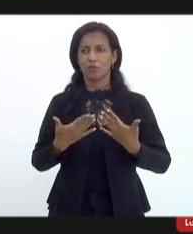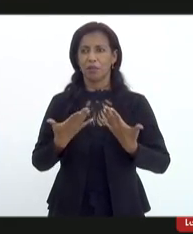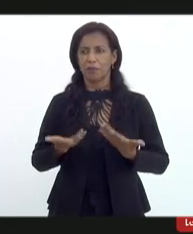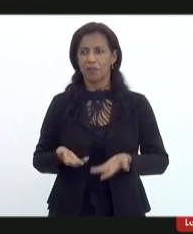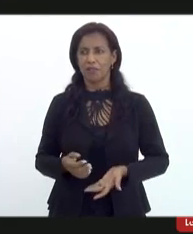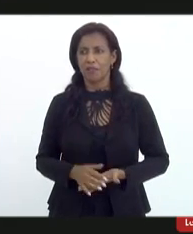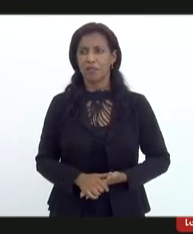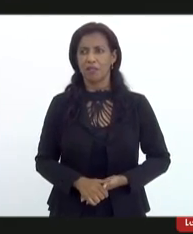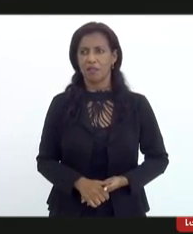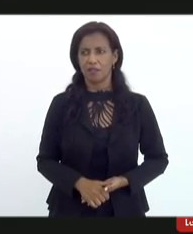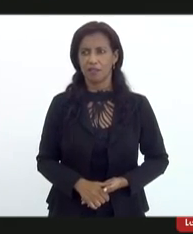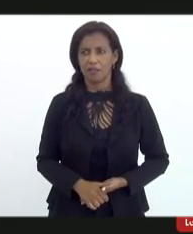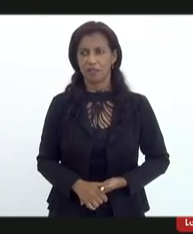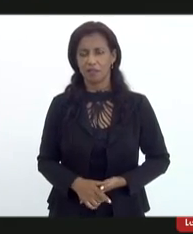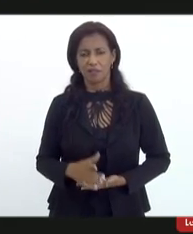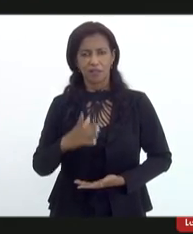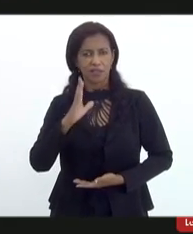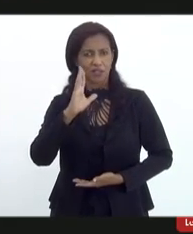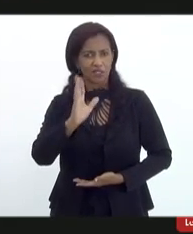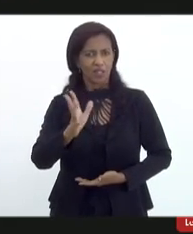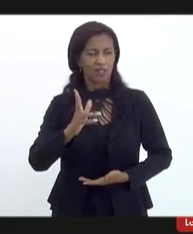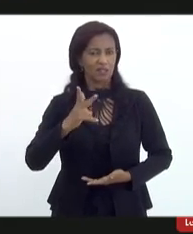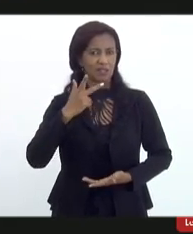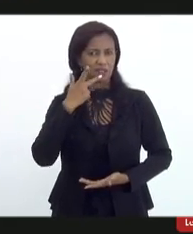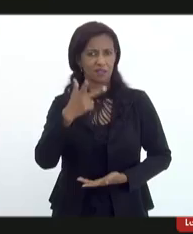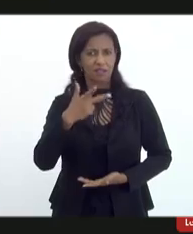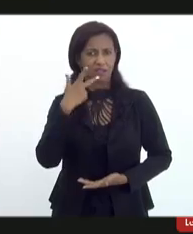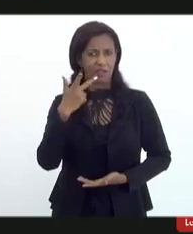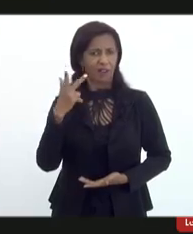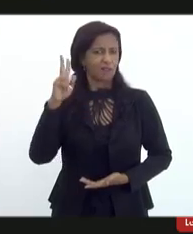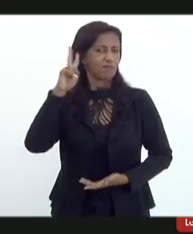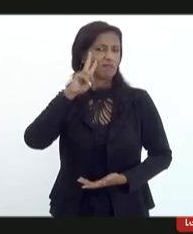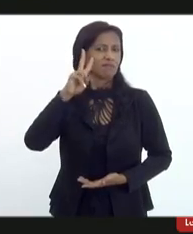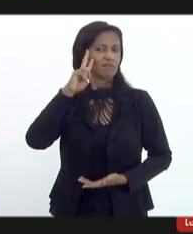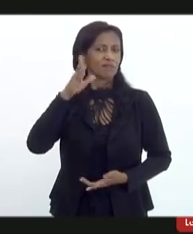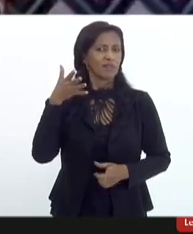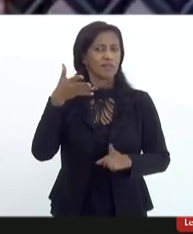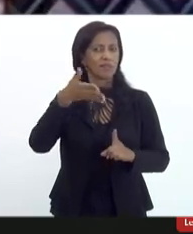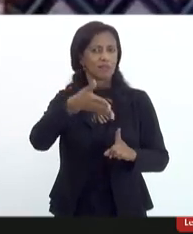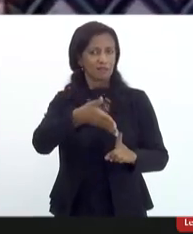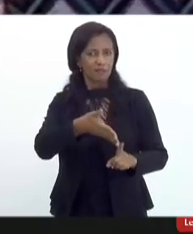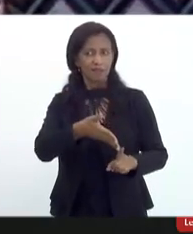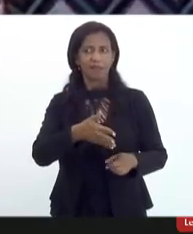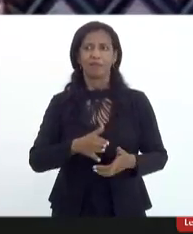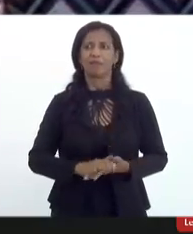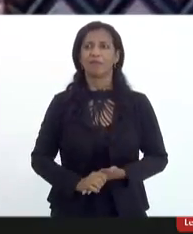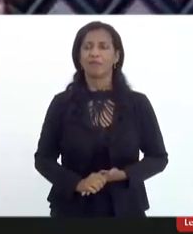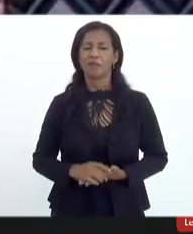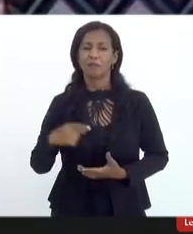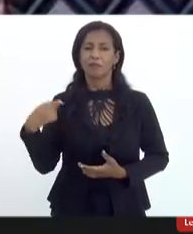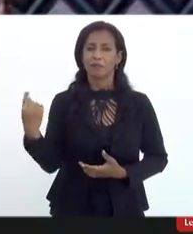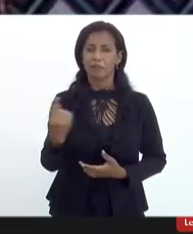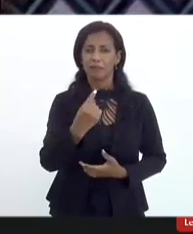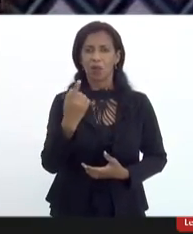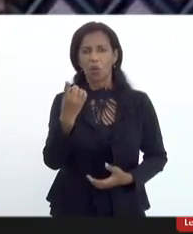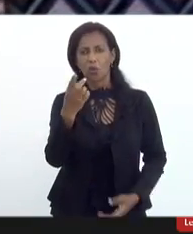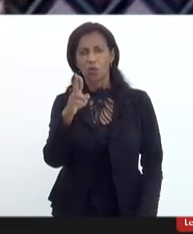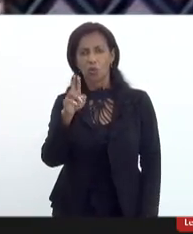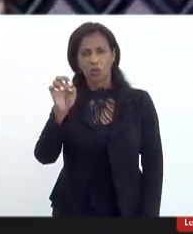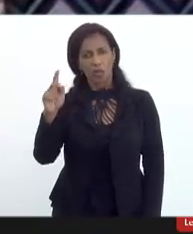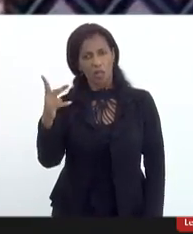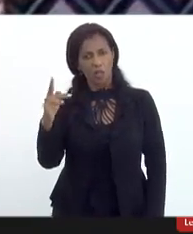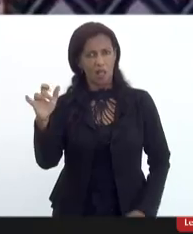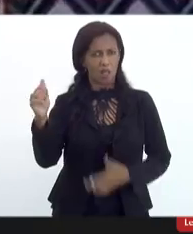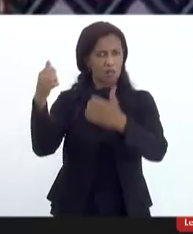ter... É, já foi mencionada aqui essa lenda, né, e essa referência para nós, que é a doutora Helena Teodoro.